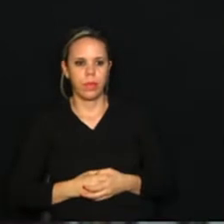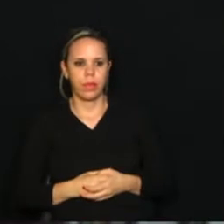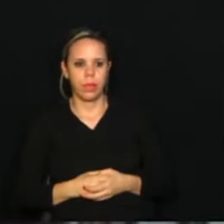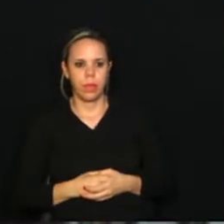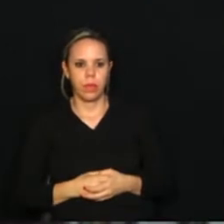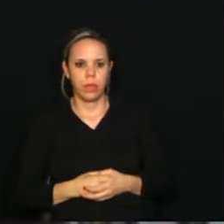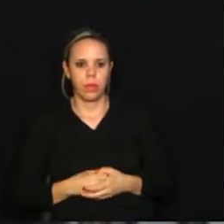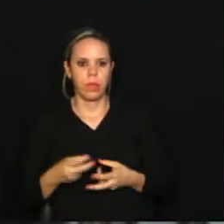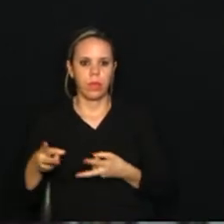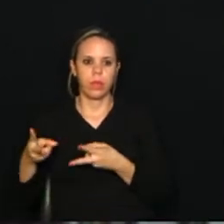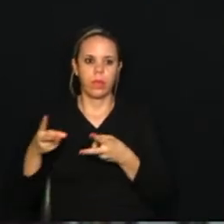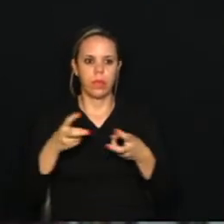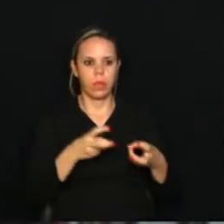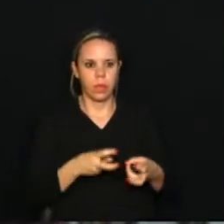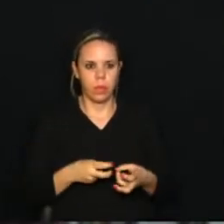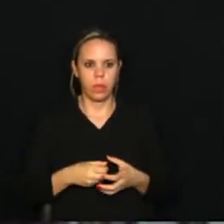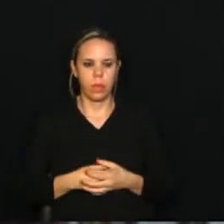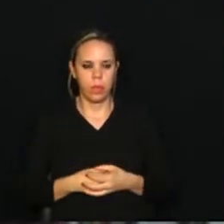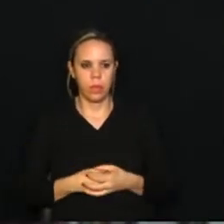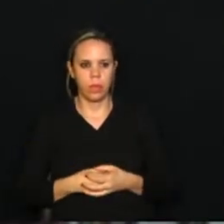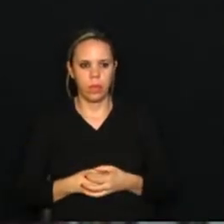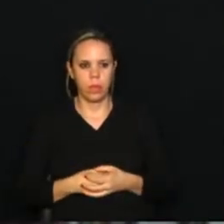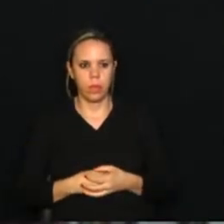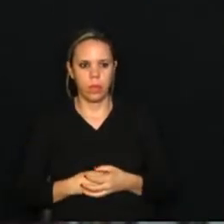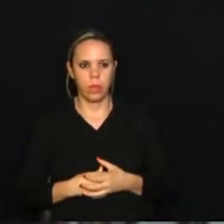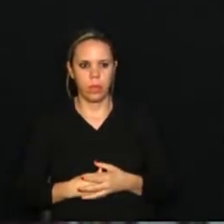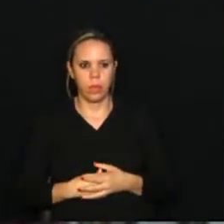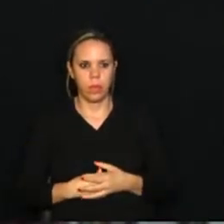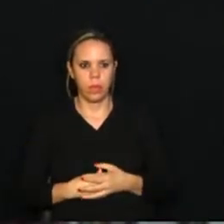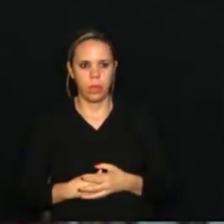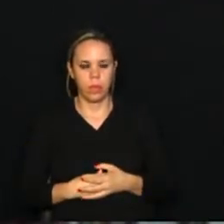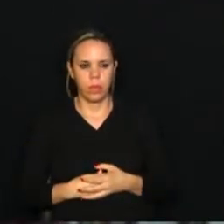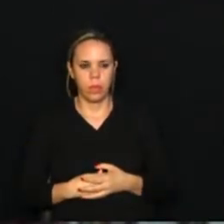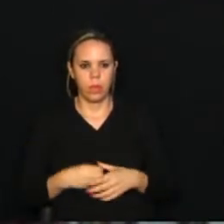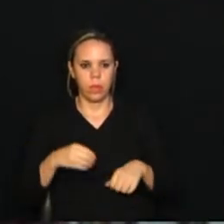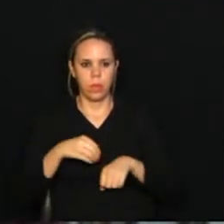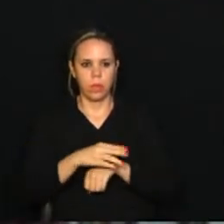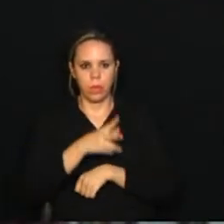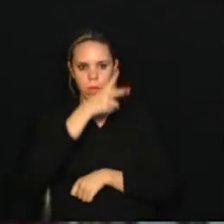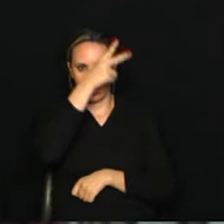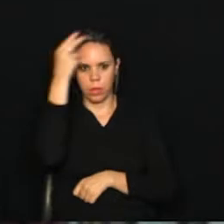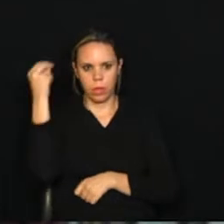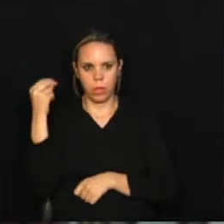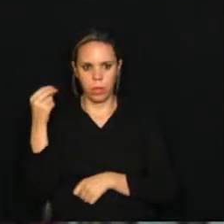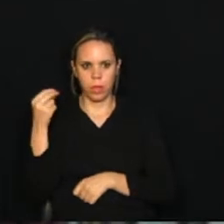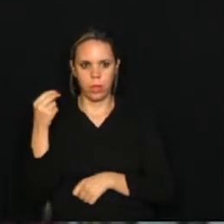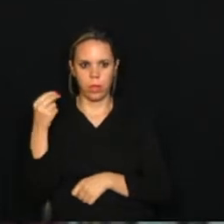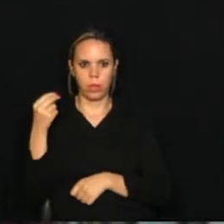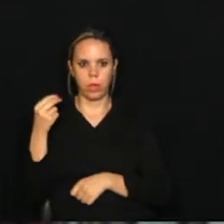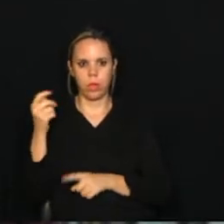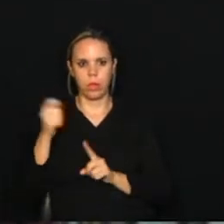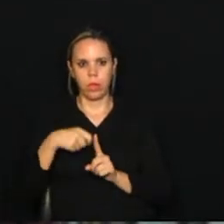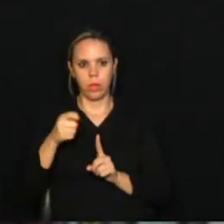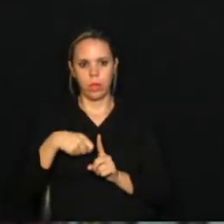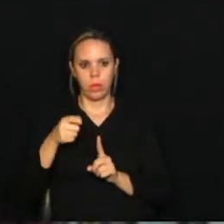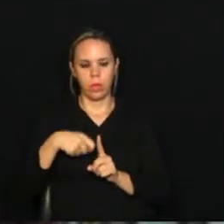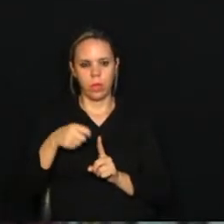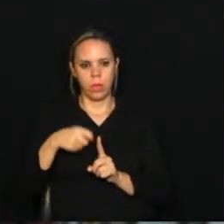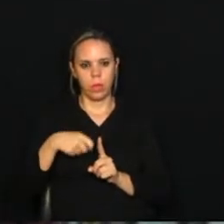é perceptível pelo fato dele ter indicado que a prefeitura mensalmente